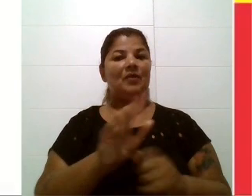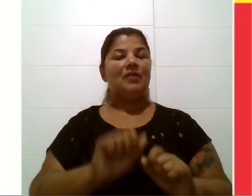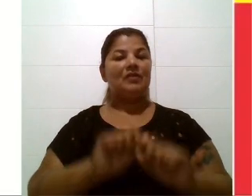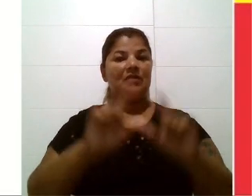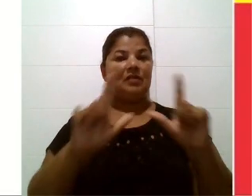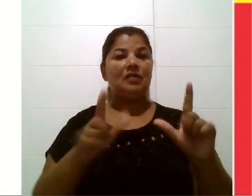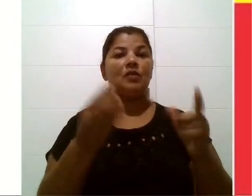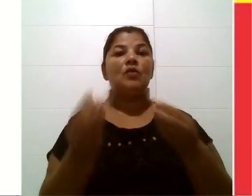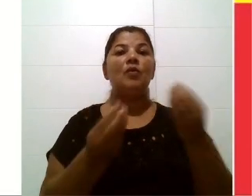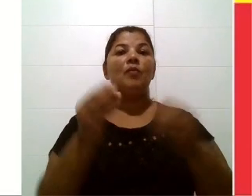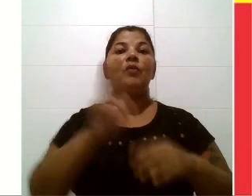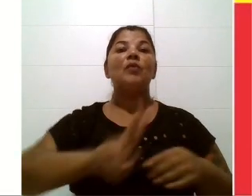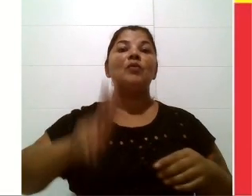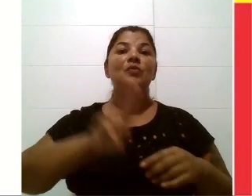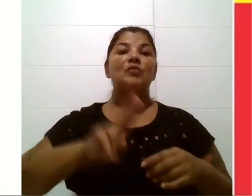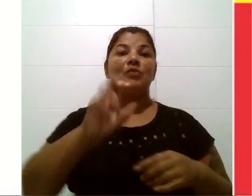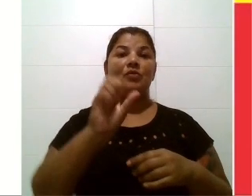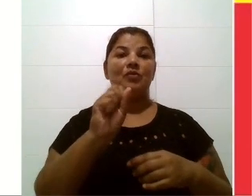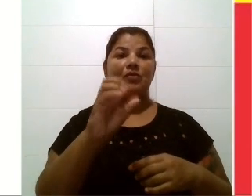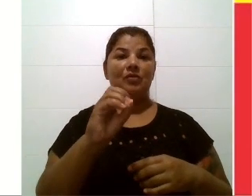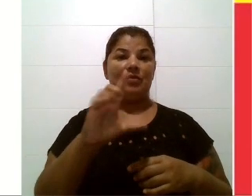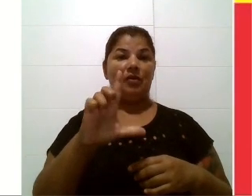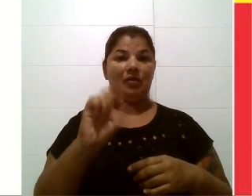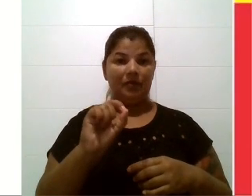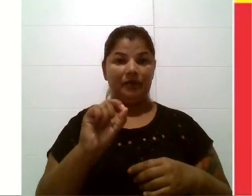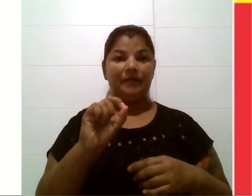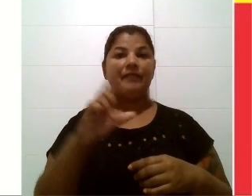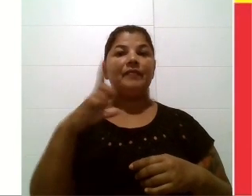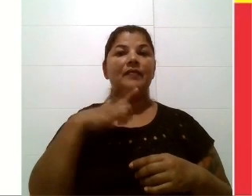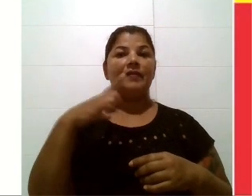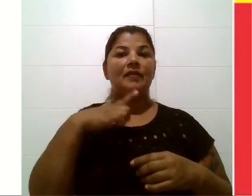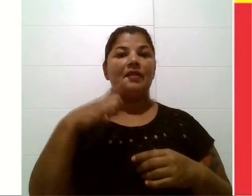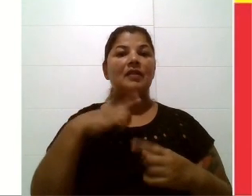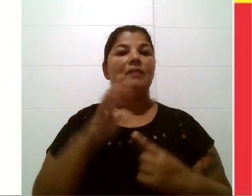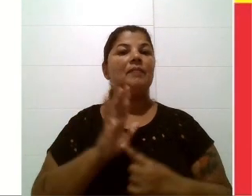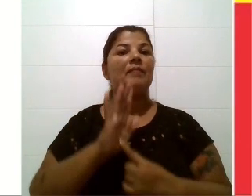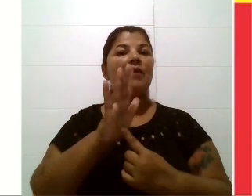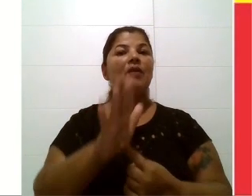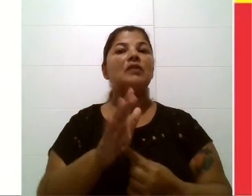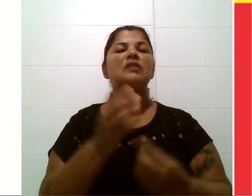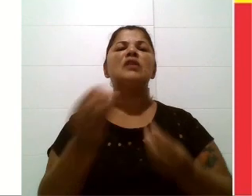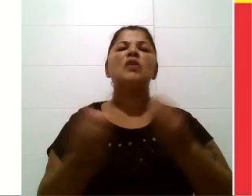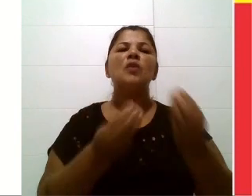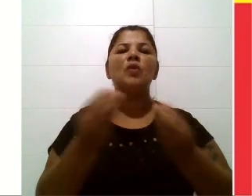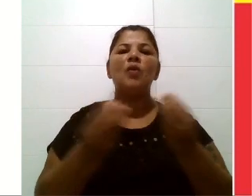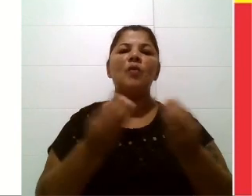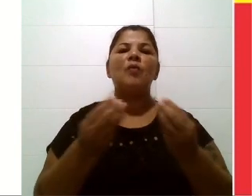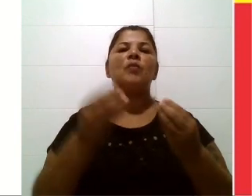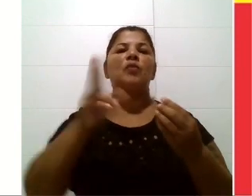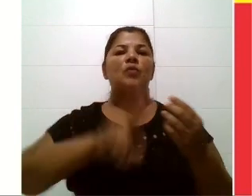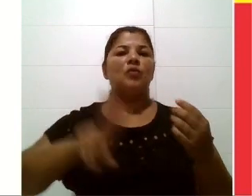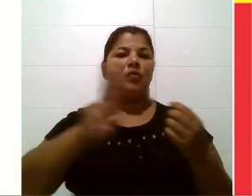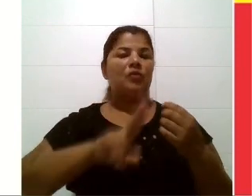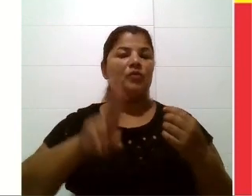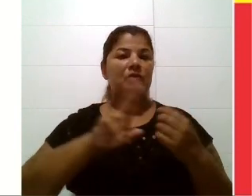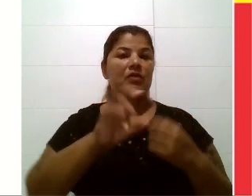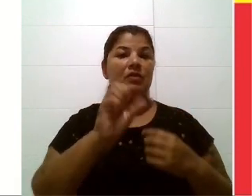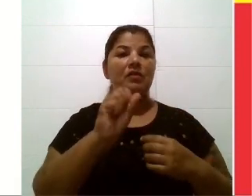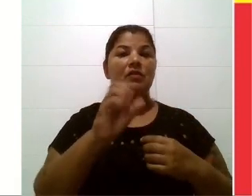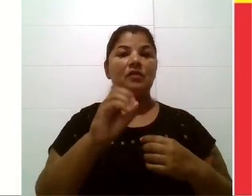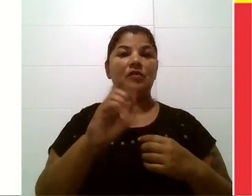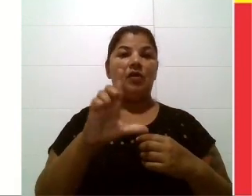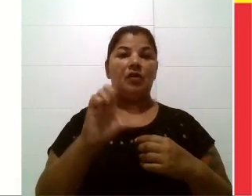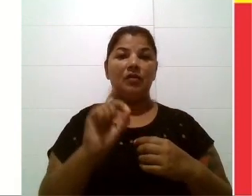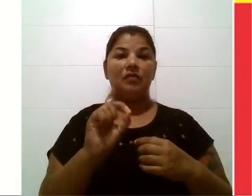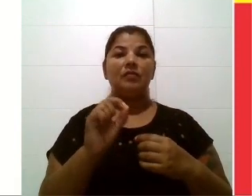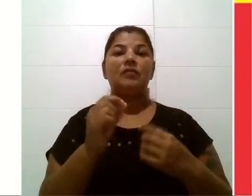O uso do solo. Quando falamos em uso do solo, estamos nos referindo à forma de utilização do solo, ou